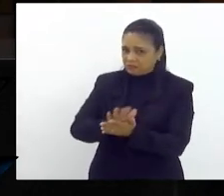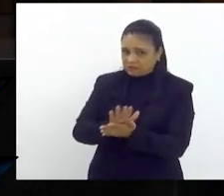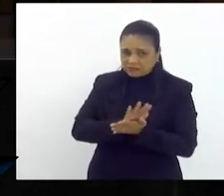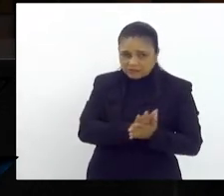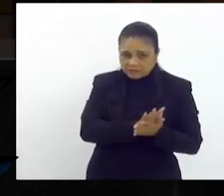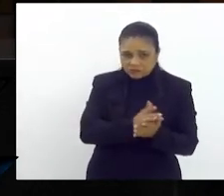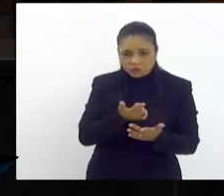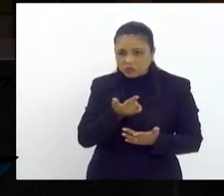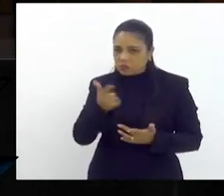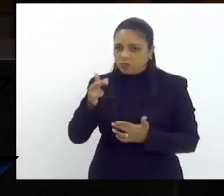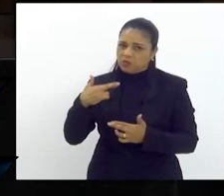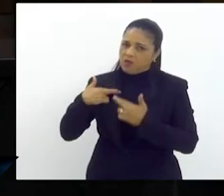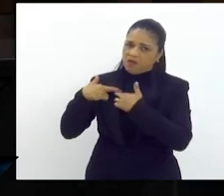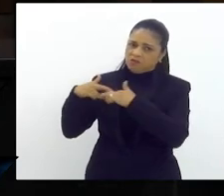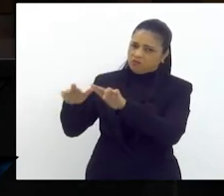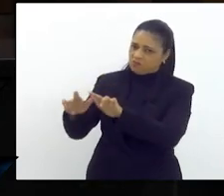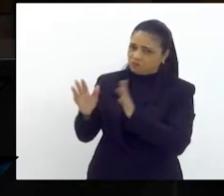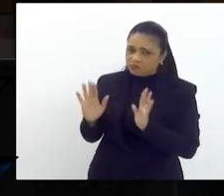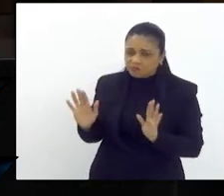outra religião